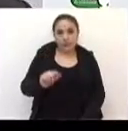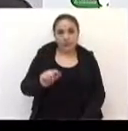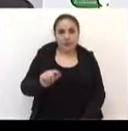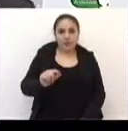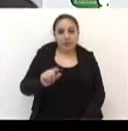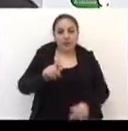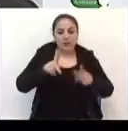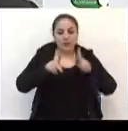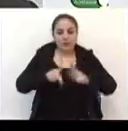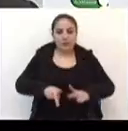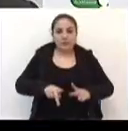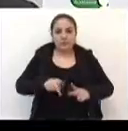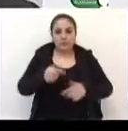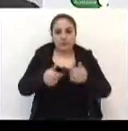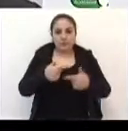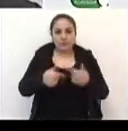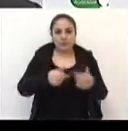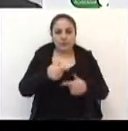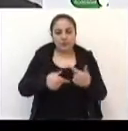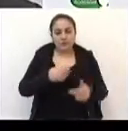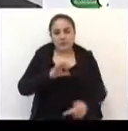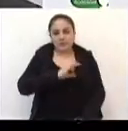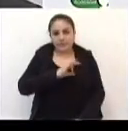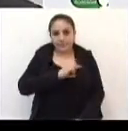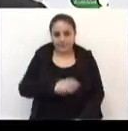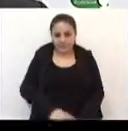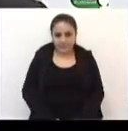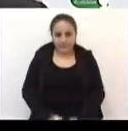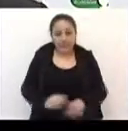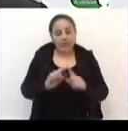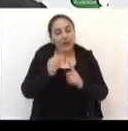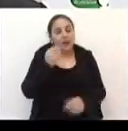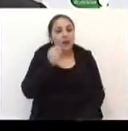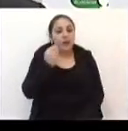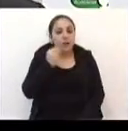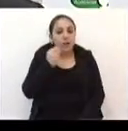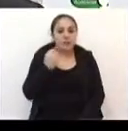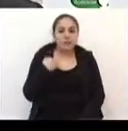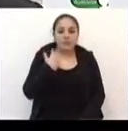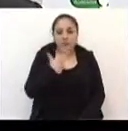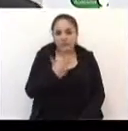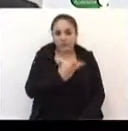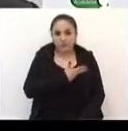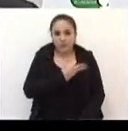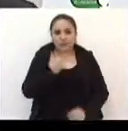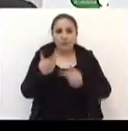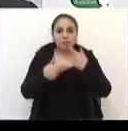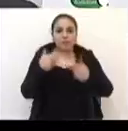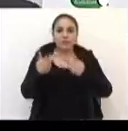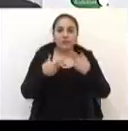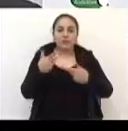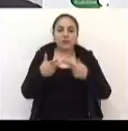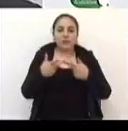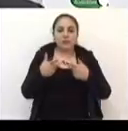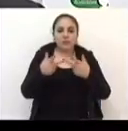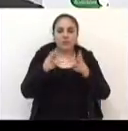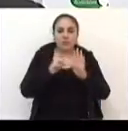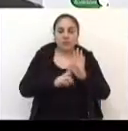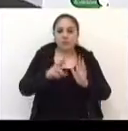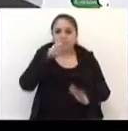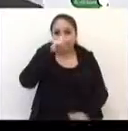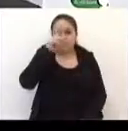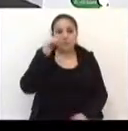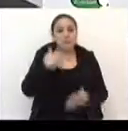quadro existente na cidade de Passo Fundo e na nossa região. É óbvio que nós, falando pelo Executivo,